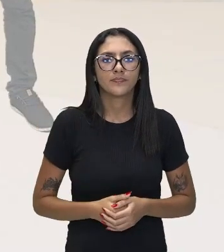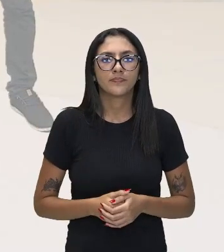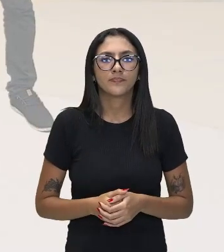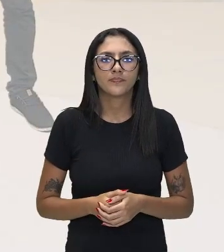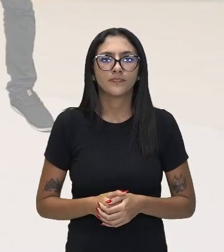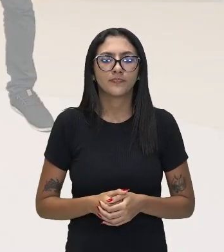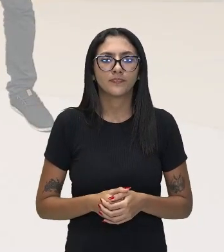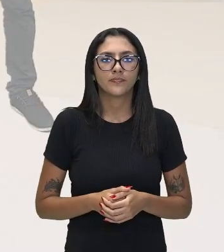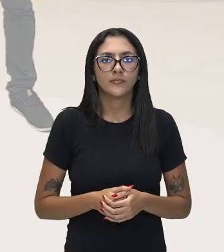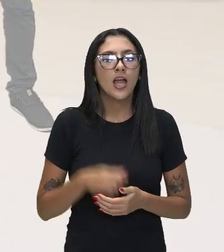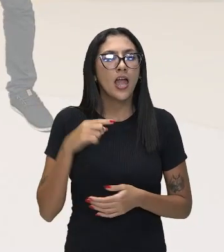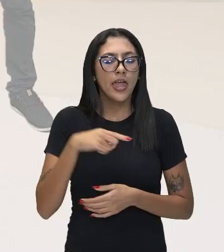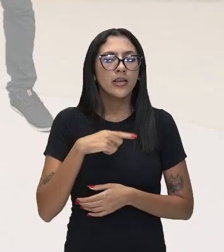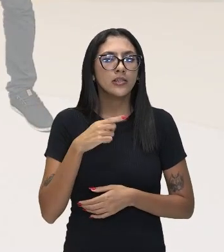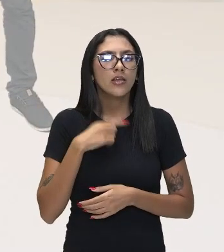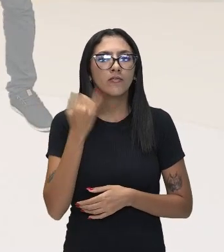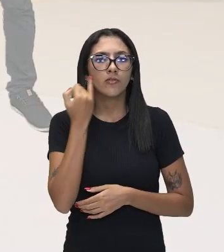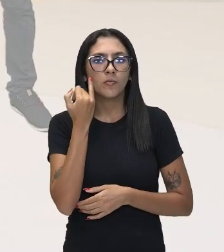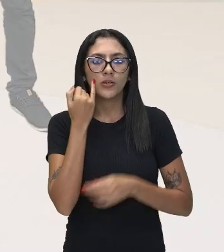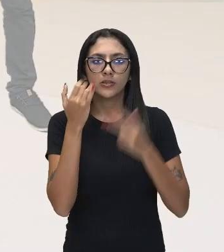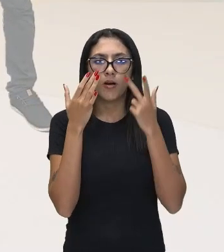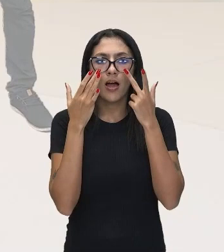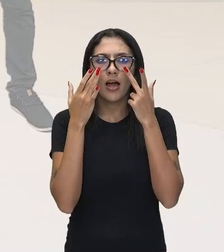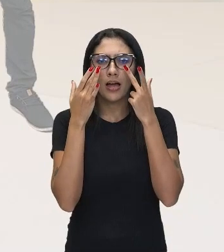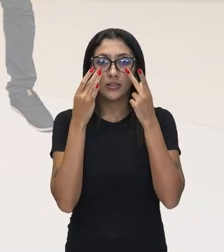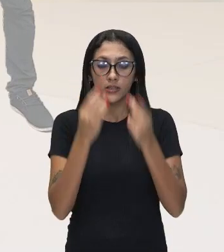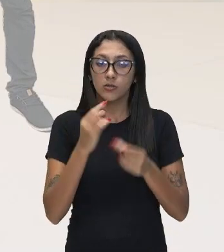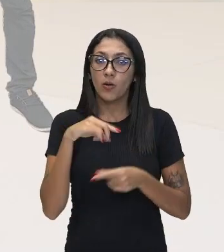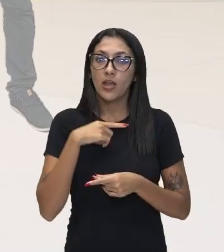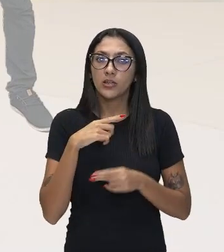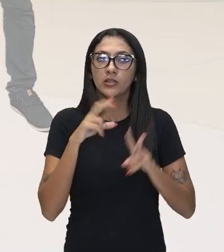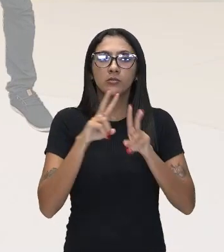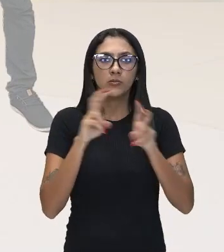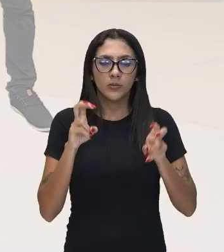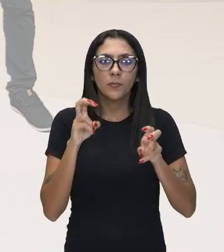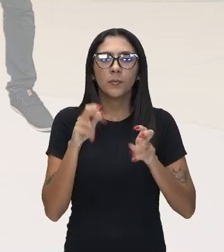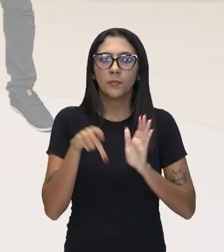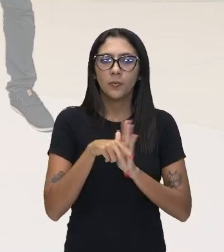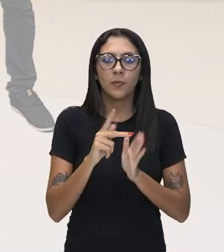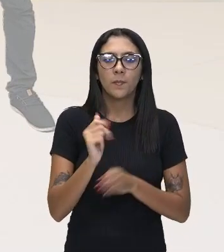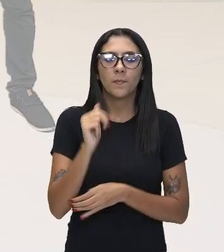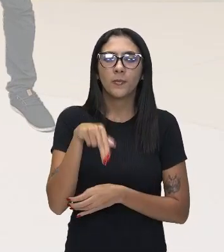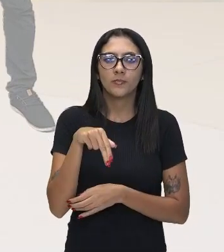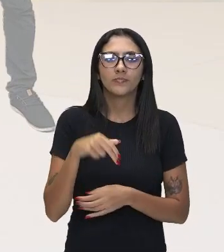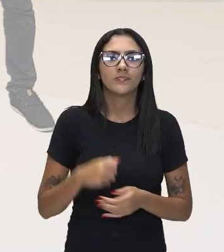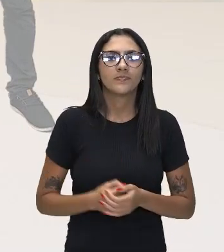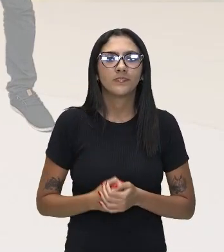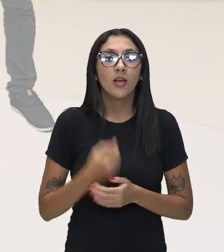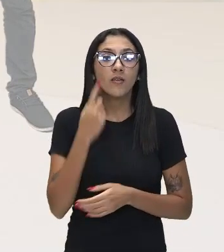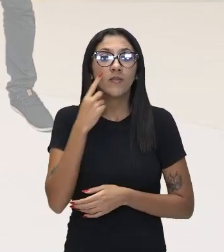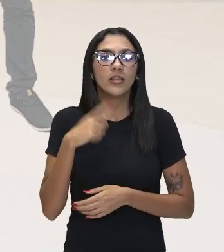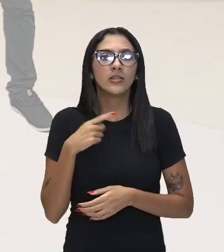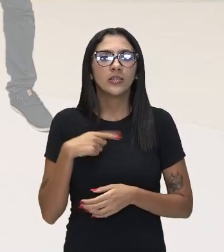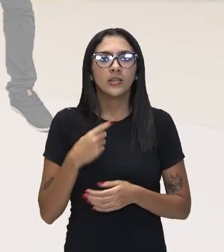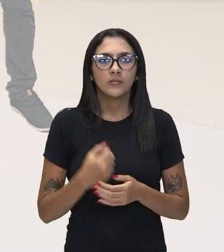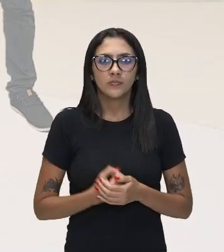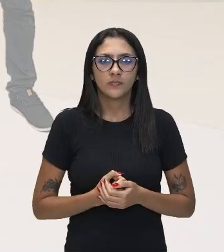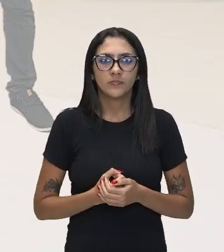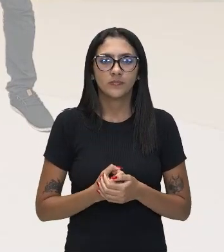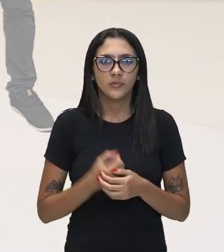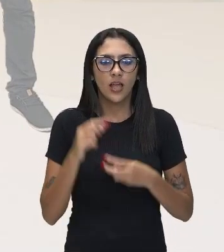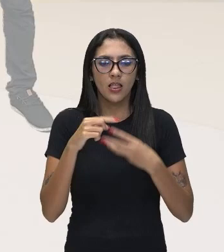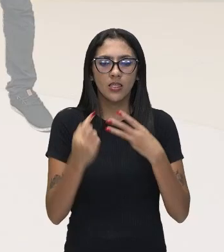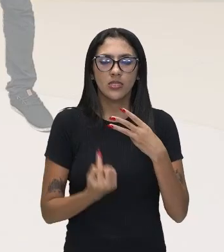mapa, ele trata da Pan-Amazônia, professor Eberson, e a gente tem aqui 3 linhas ali que marcam, né, aonde vai